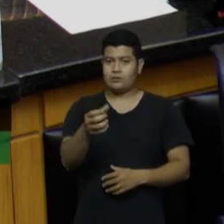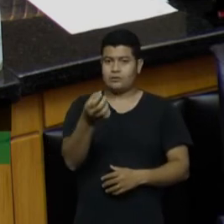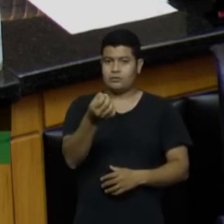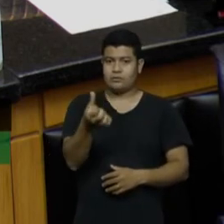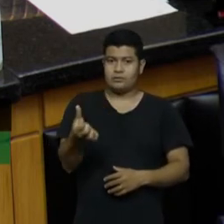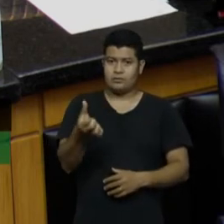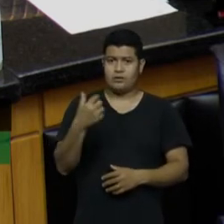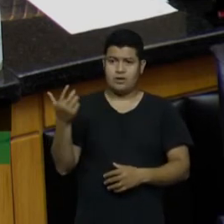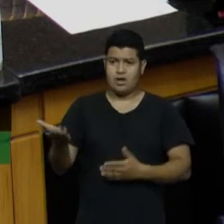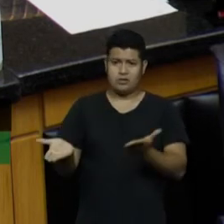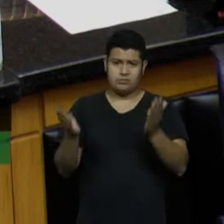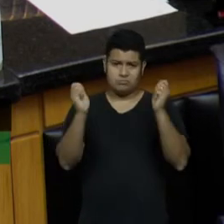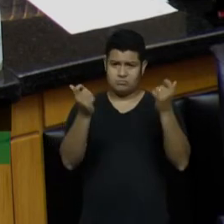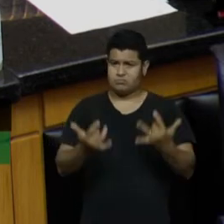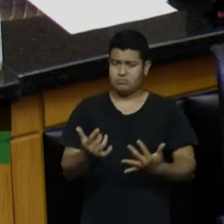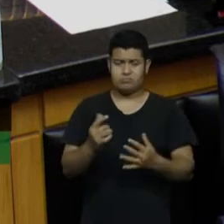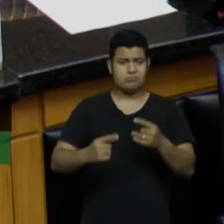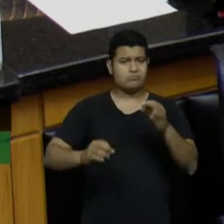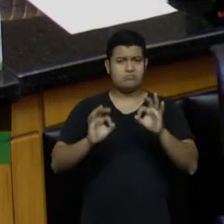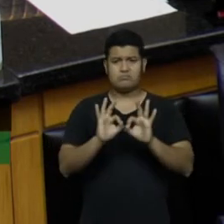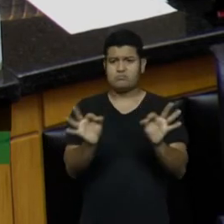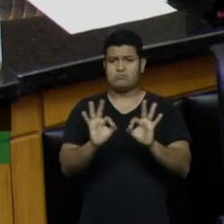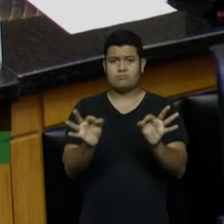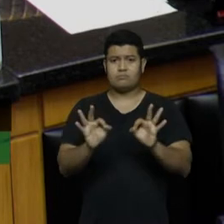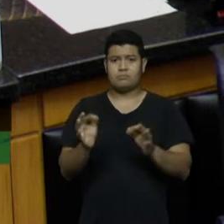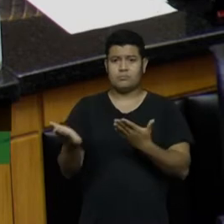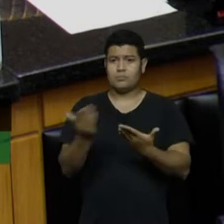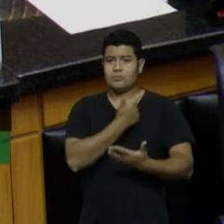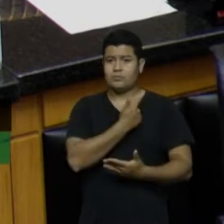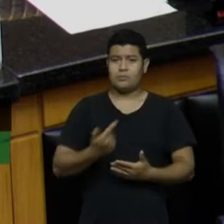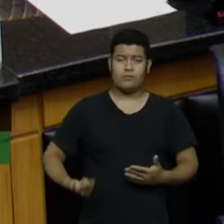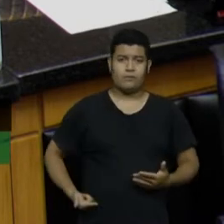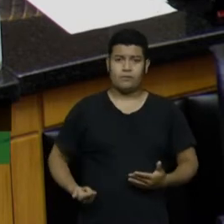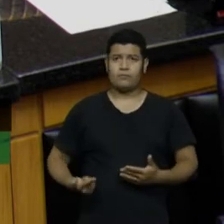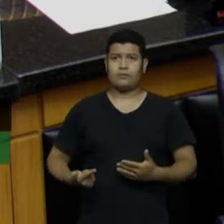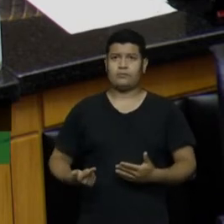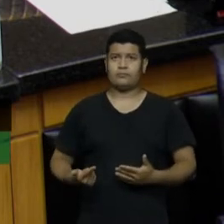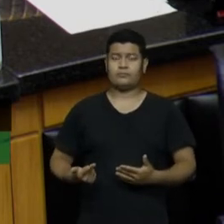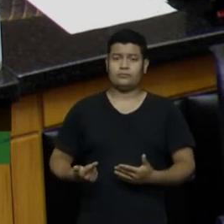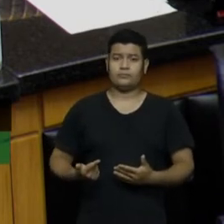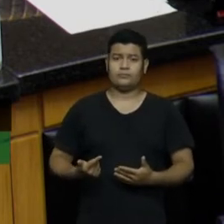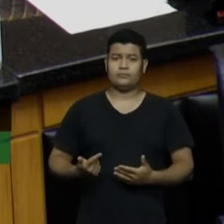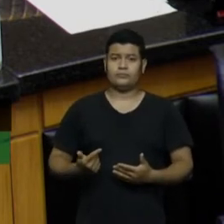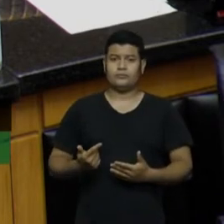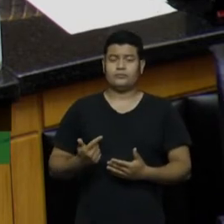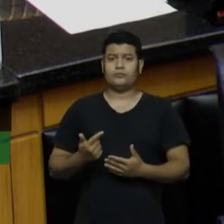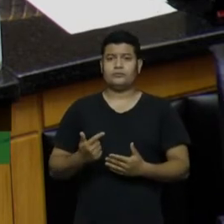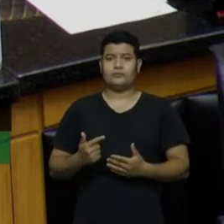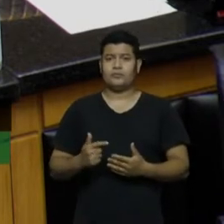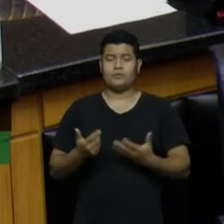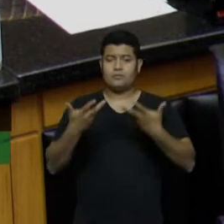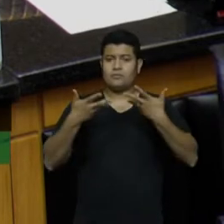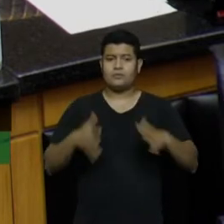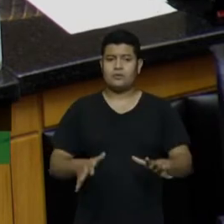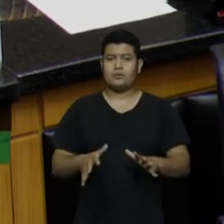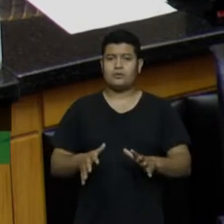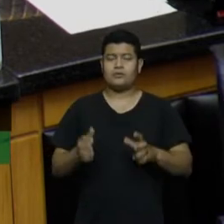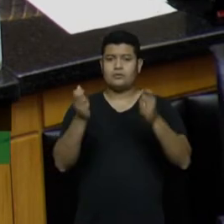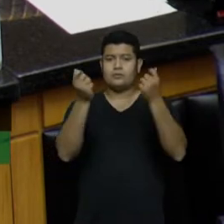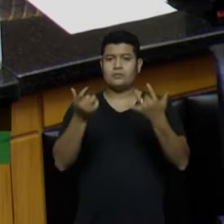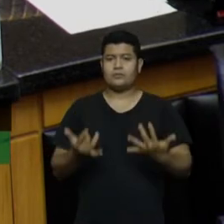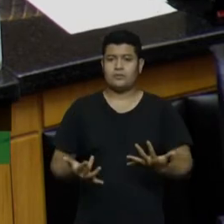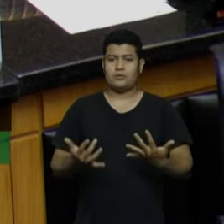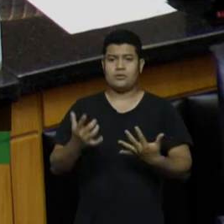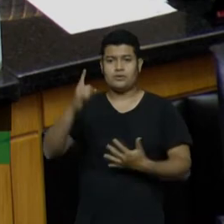nenhuma. Inclusive, o governo recusou mostrar os diários de bordo, até agora não mostrou nada. Está